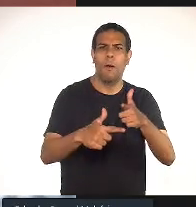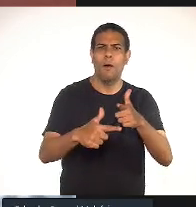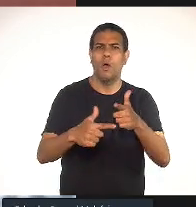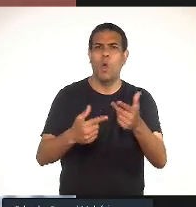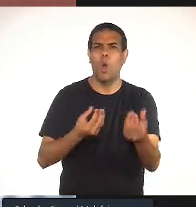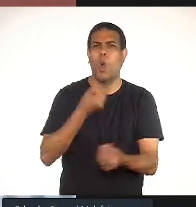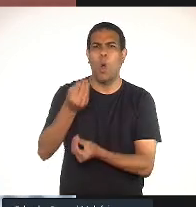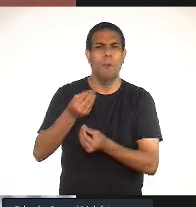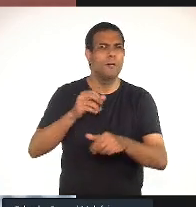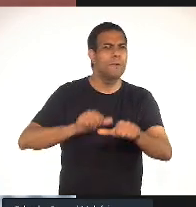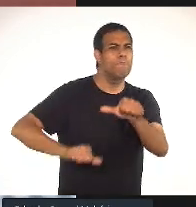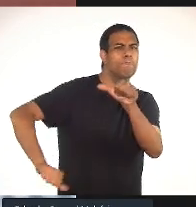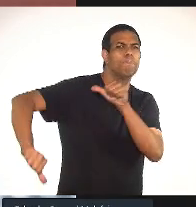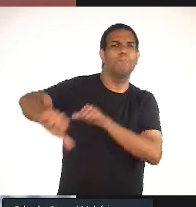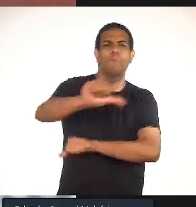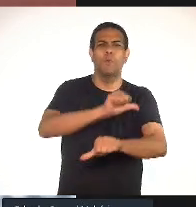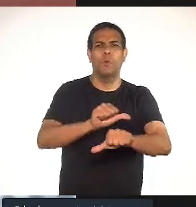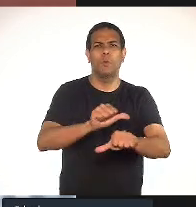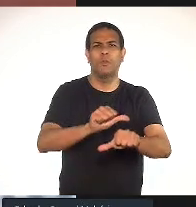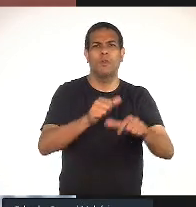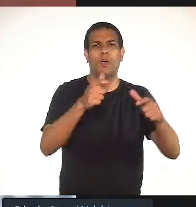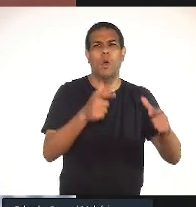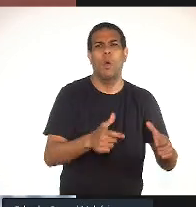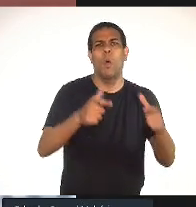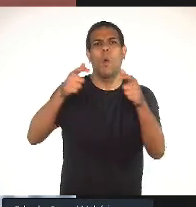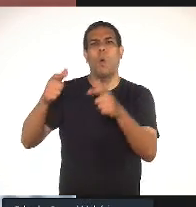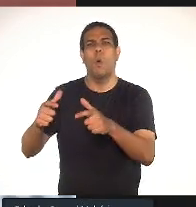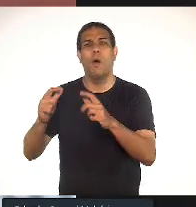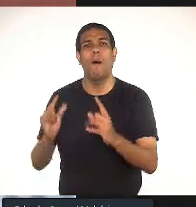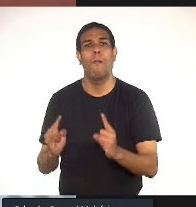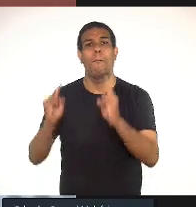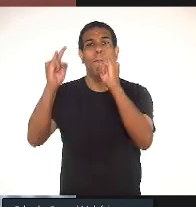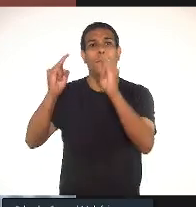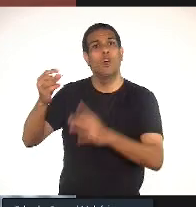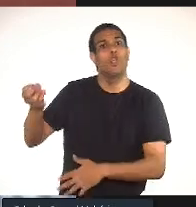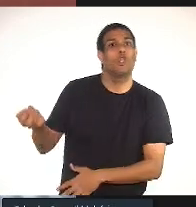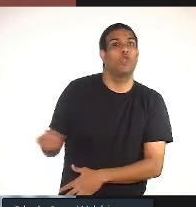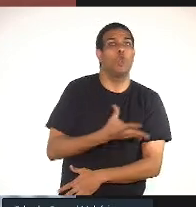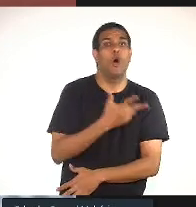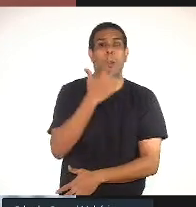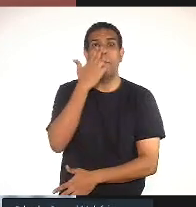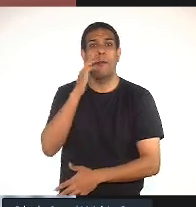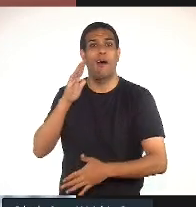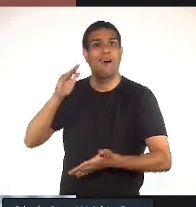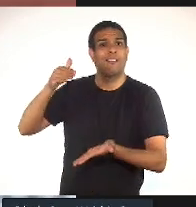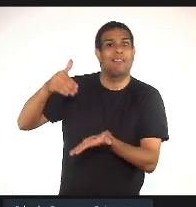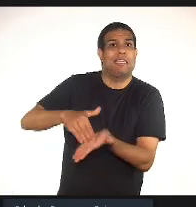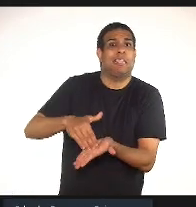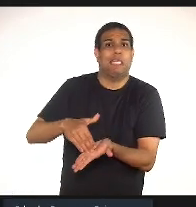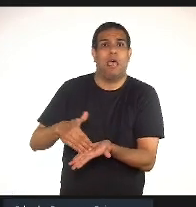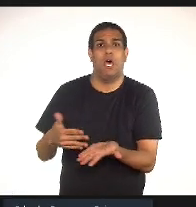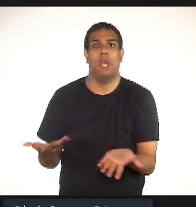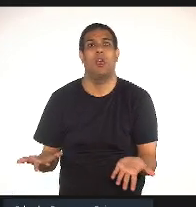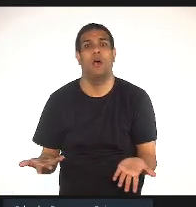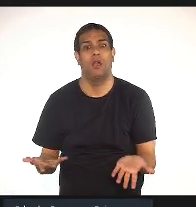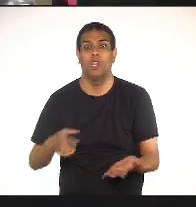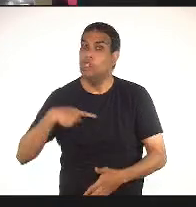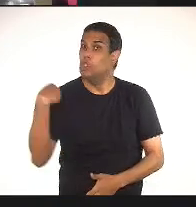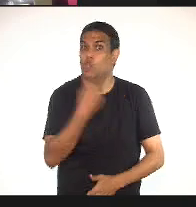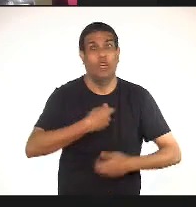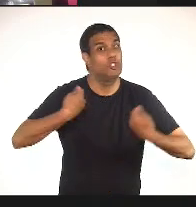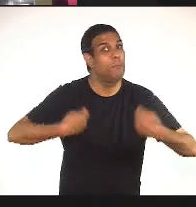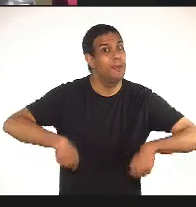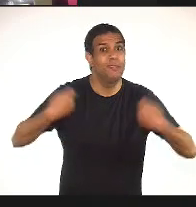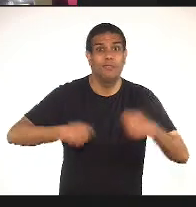um mutirão e mudarmos para o prédio novo até no máximo Necessitamos,